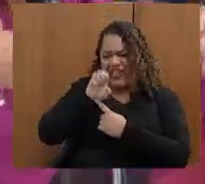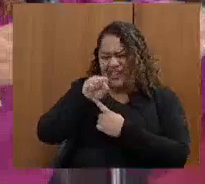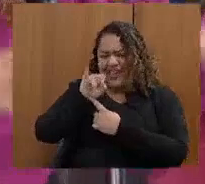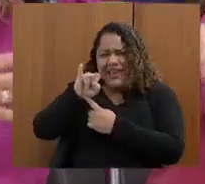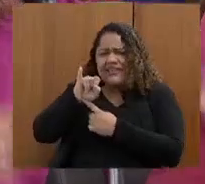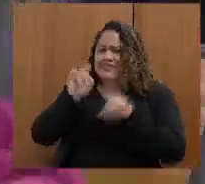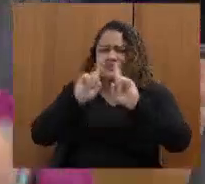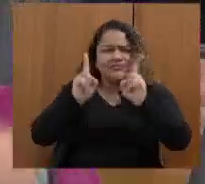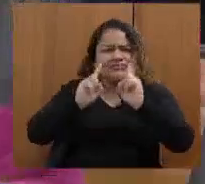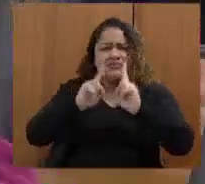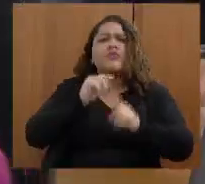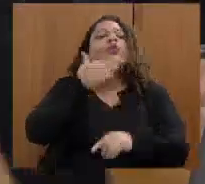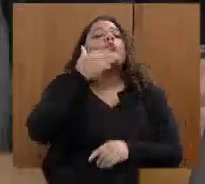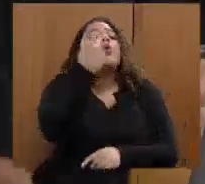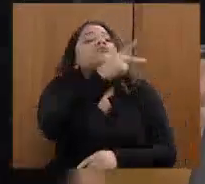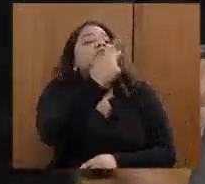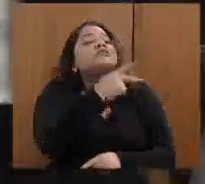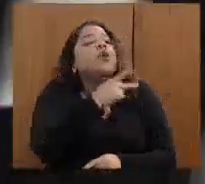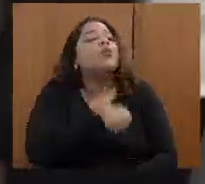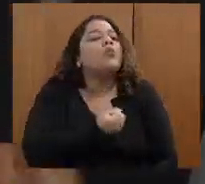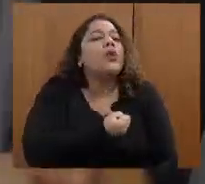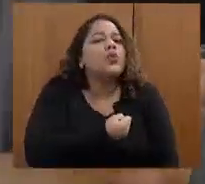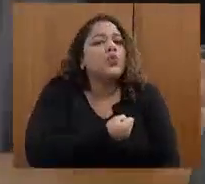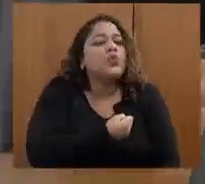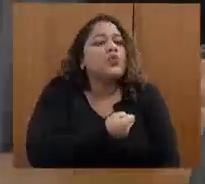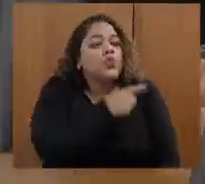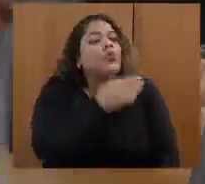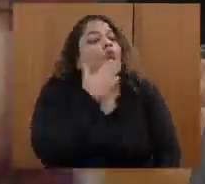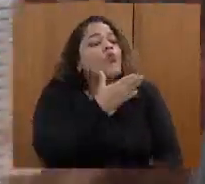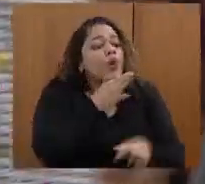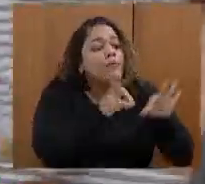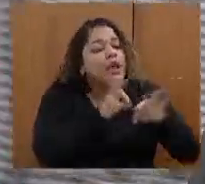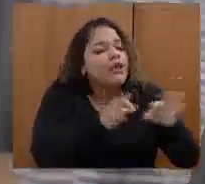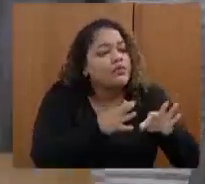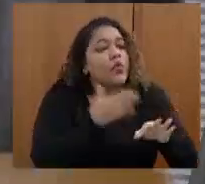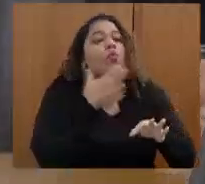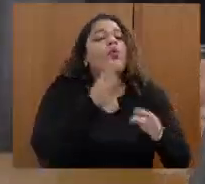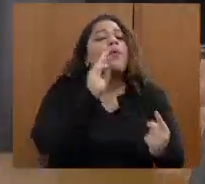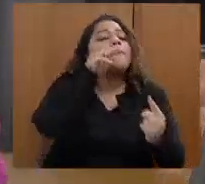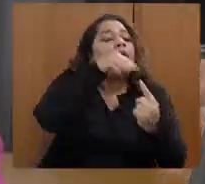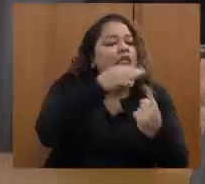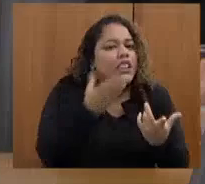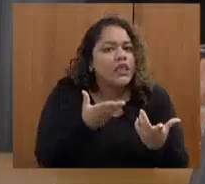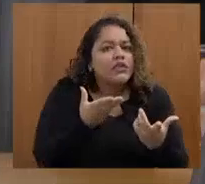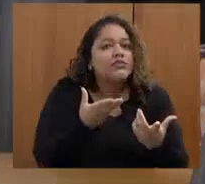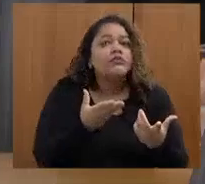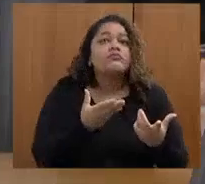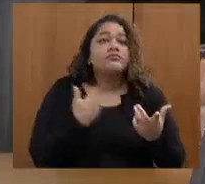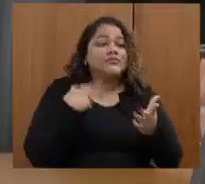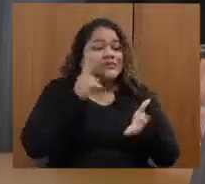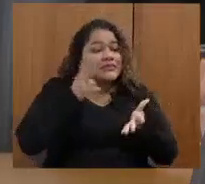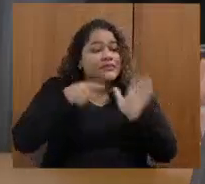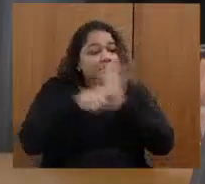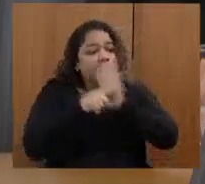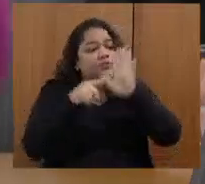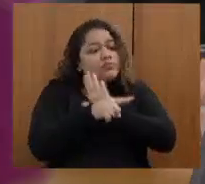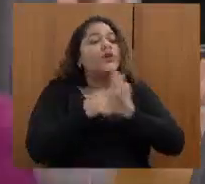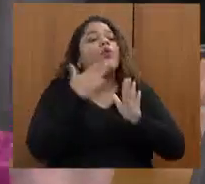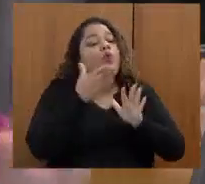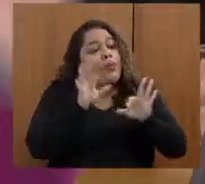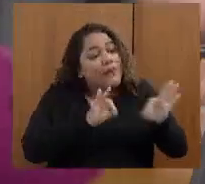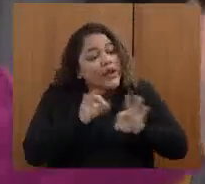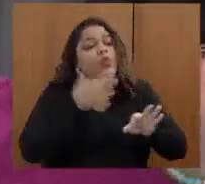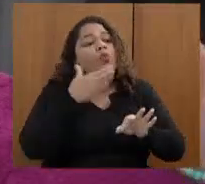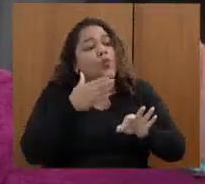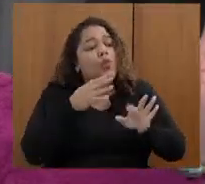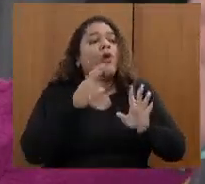quais são os seus próprios números para dizer nosso plano é esse nossa meta é essa e toda vez que a gente pergunta qual é o plano e qual é a meta aí a